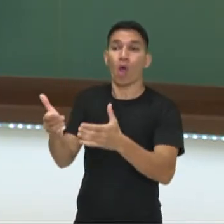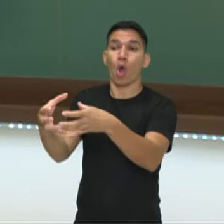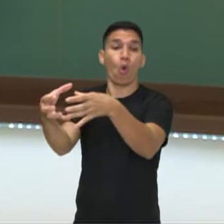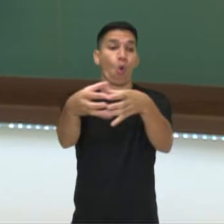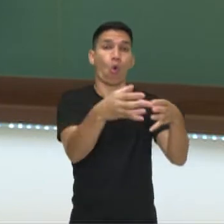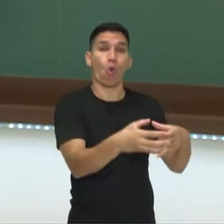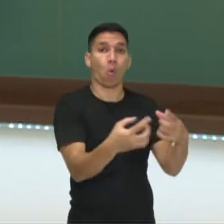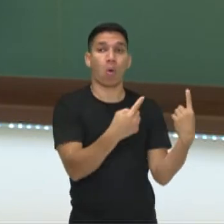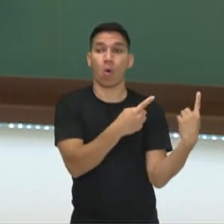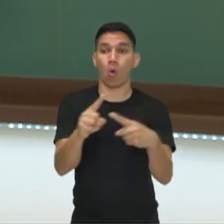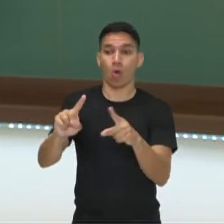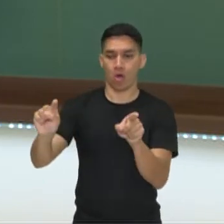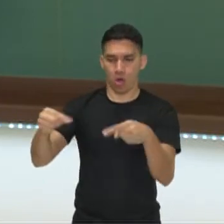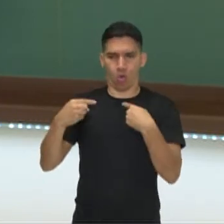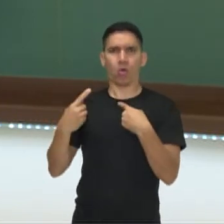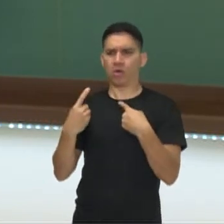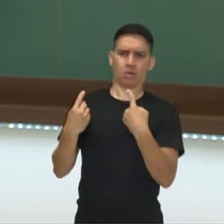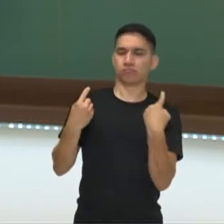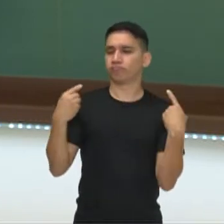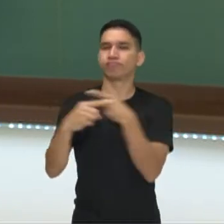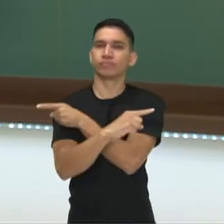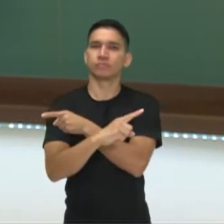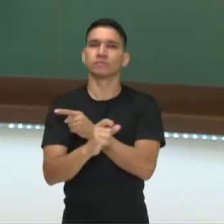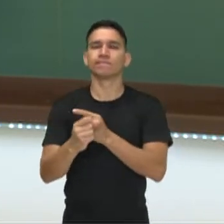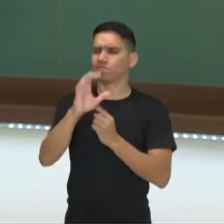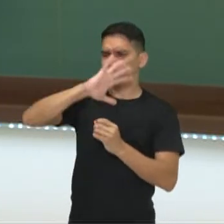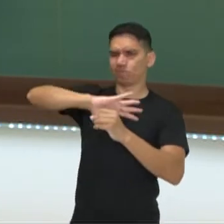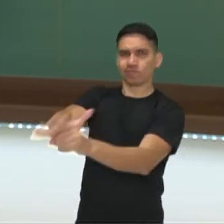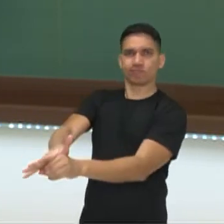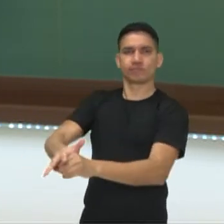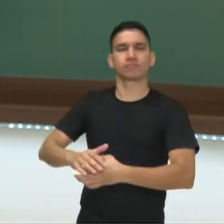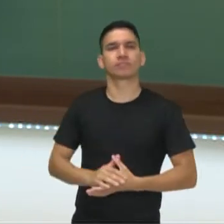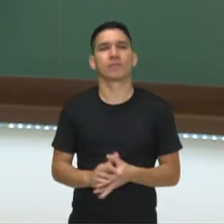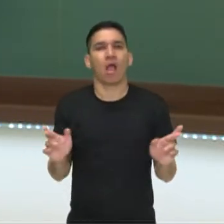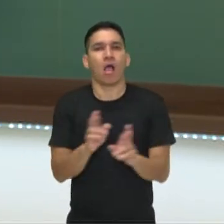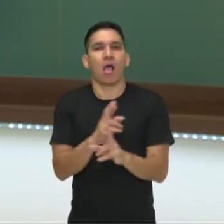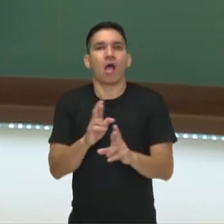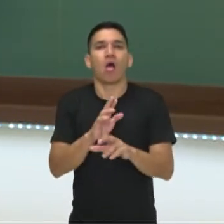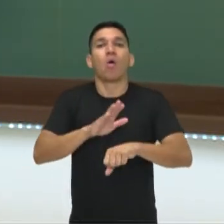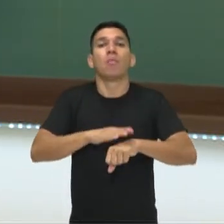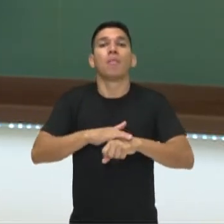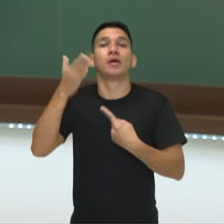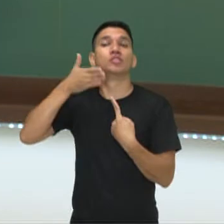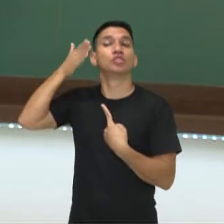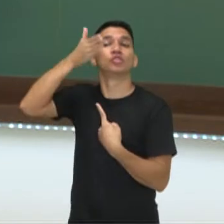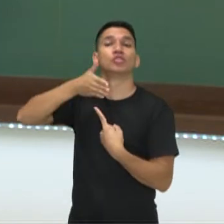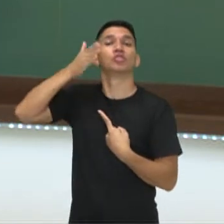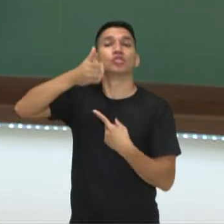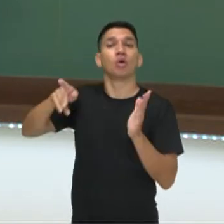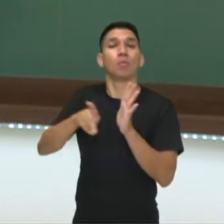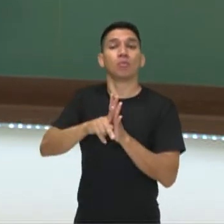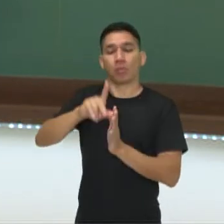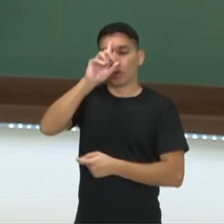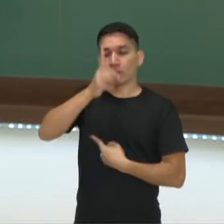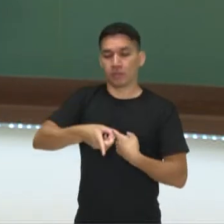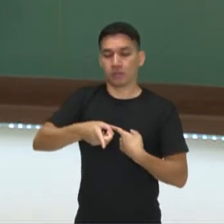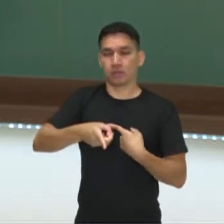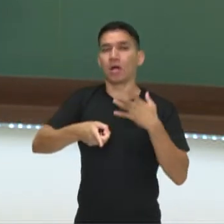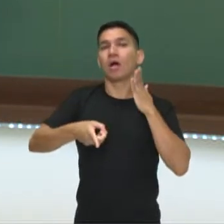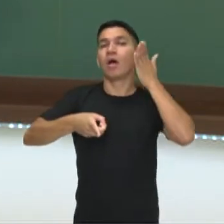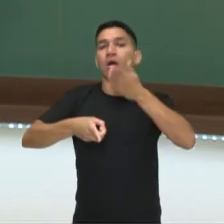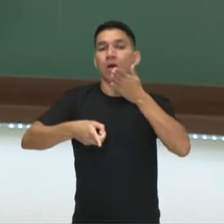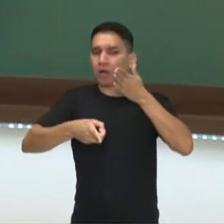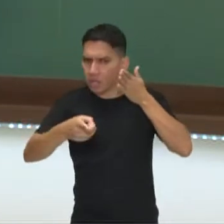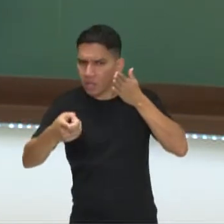contrária, ideológica, qualquer tipo de oposição, né, em relação ali ao discurso proveniente desse autoritarismo,